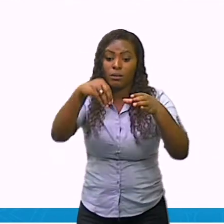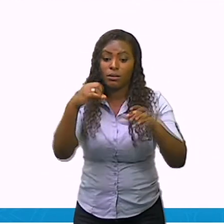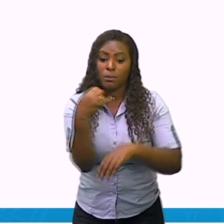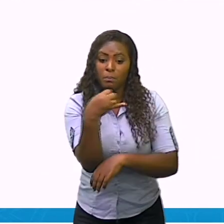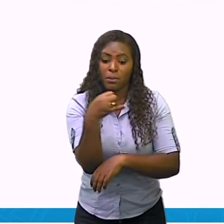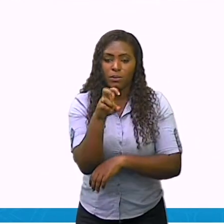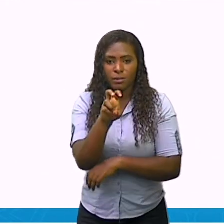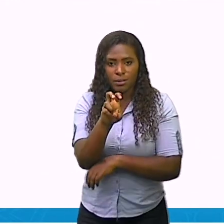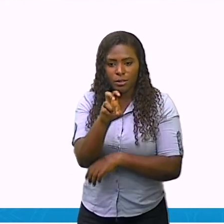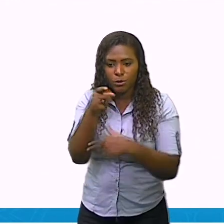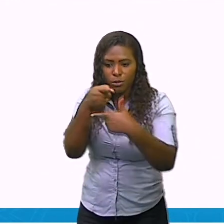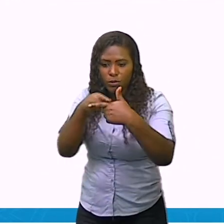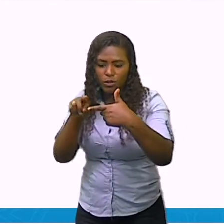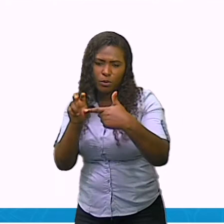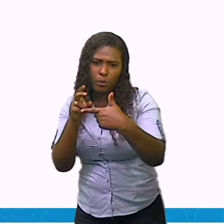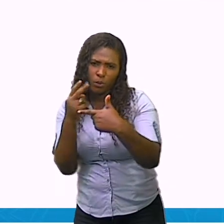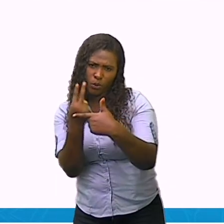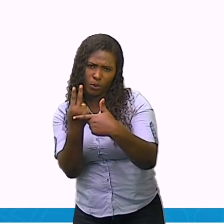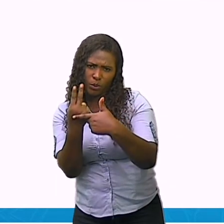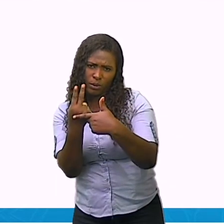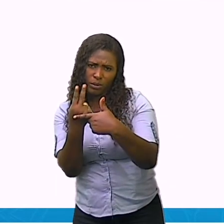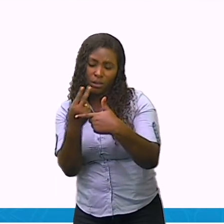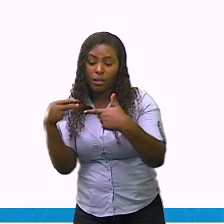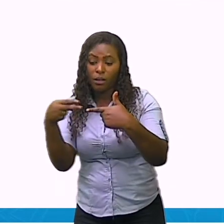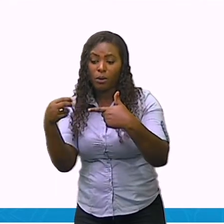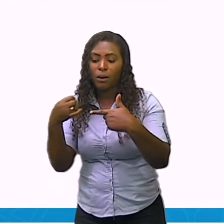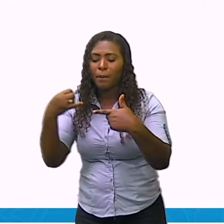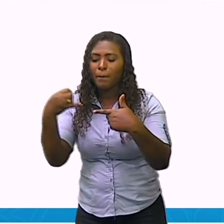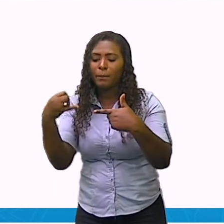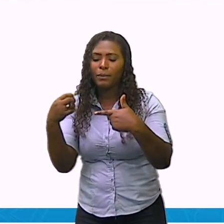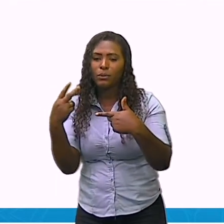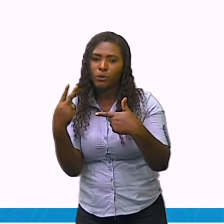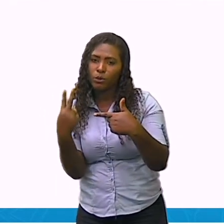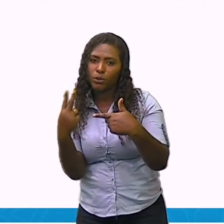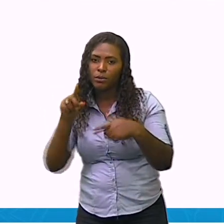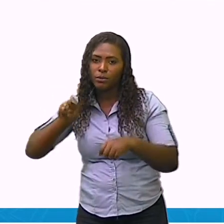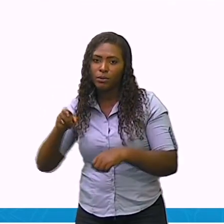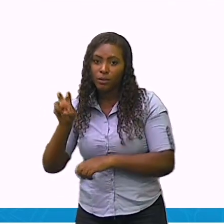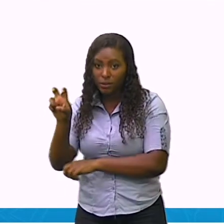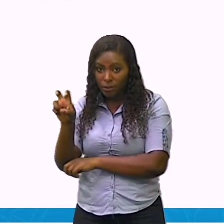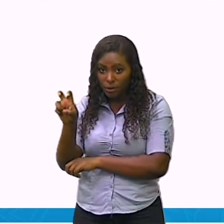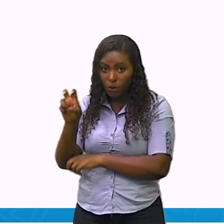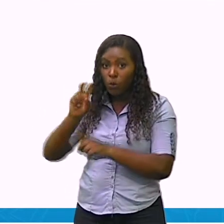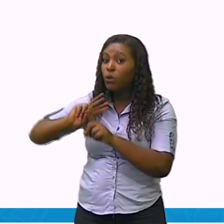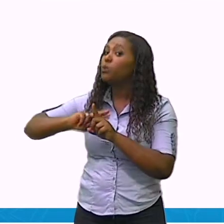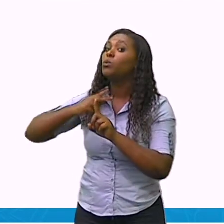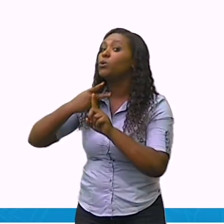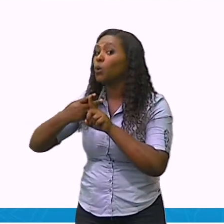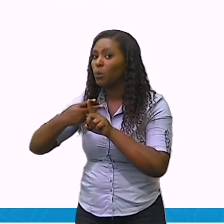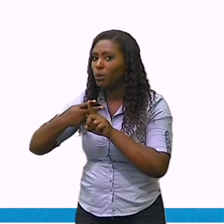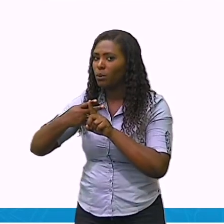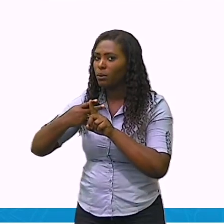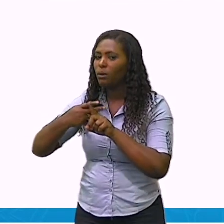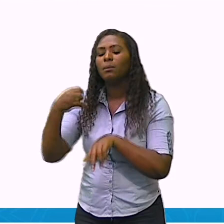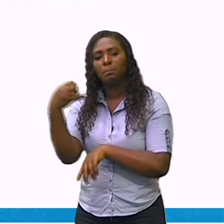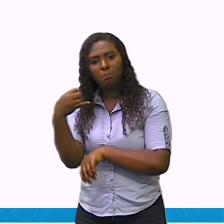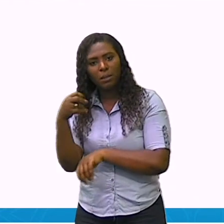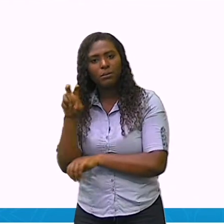menos 2,5. O dobro de menos 2,5 vai ser menos